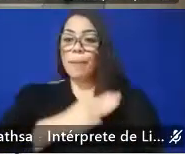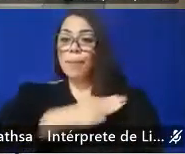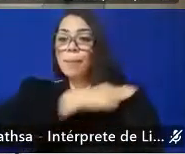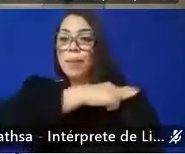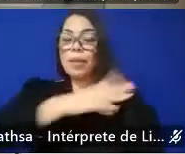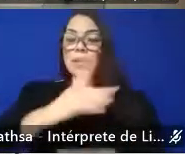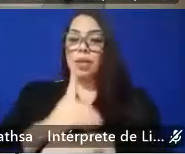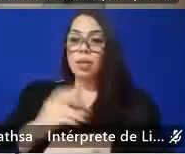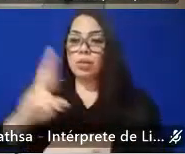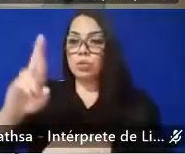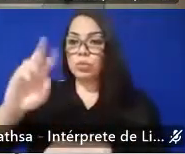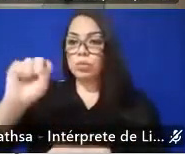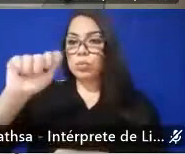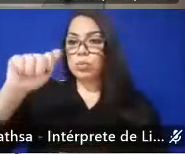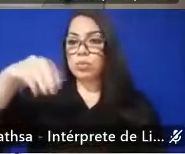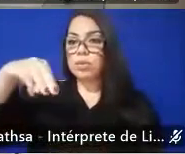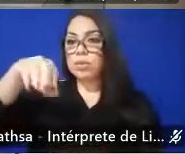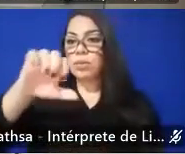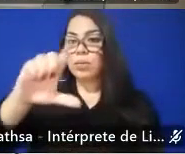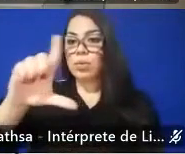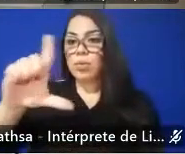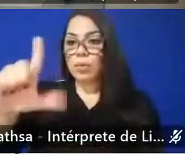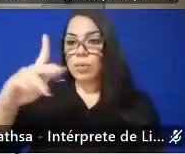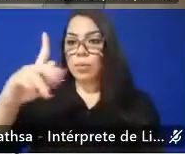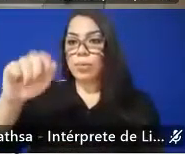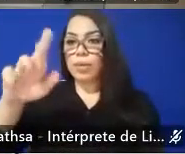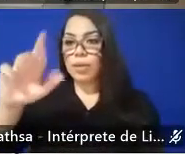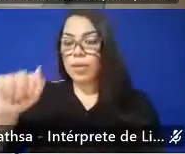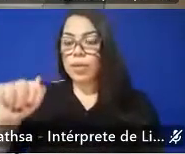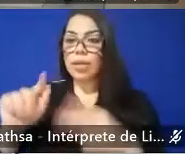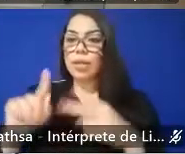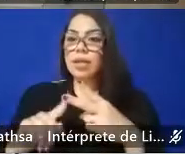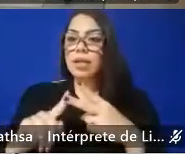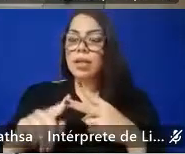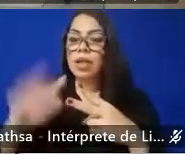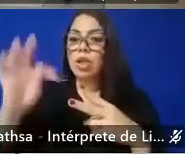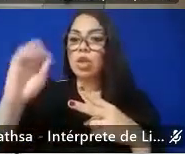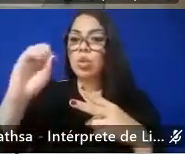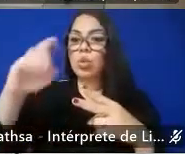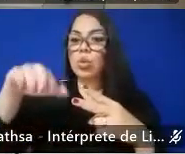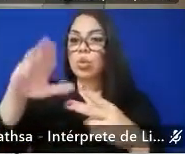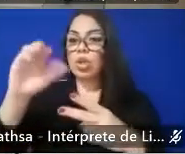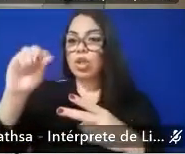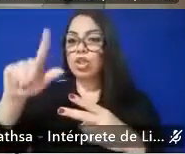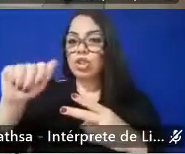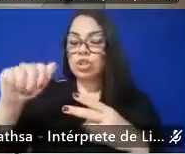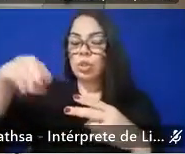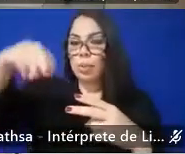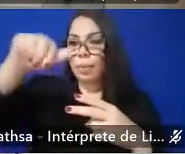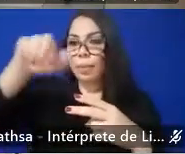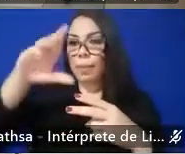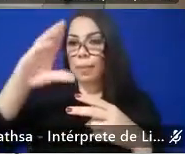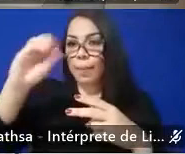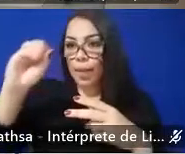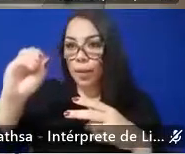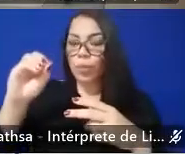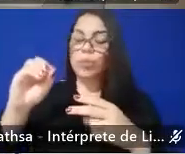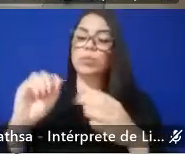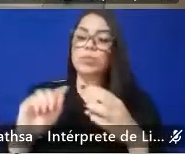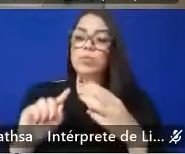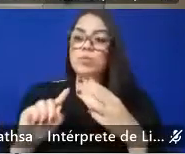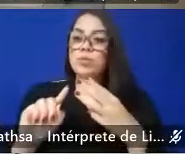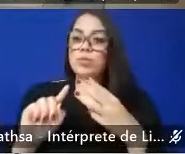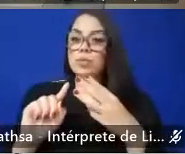Pereira Ministério Público do Tocantins autor Marco Antônio Alves Bezerra do